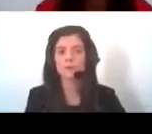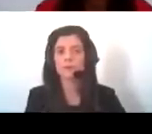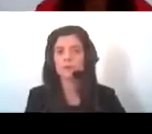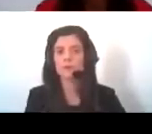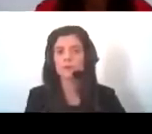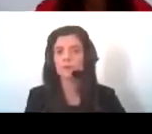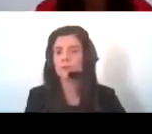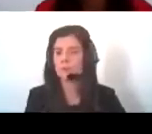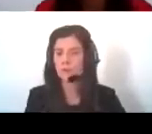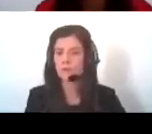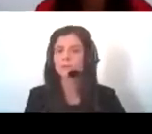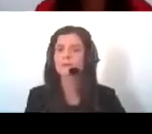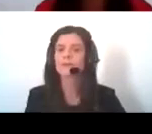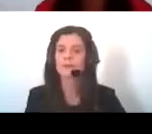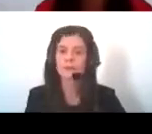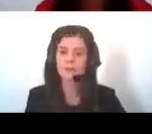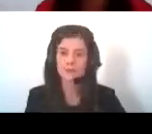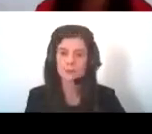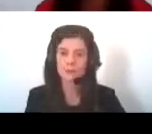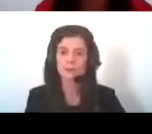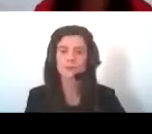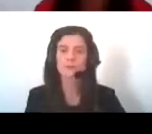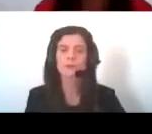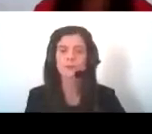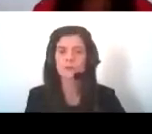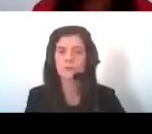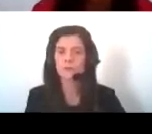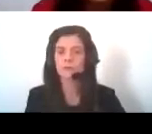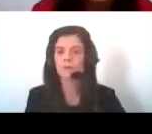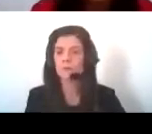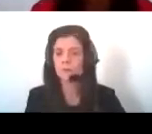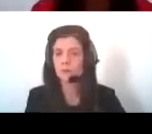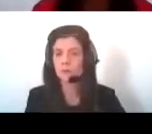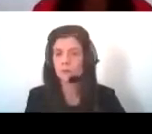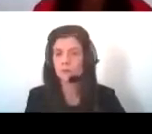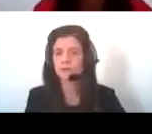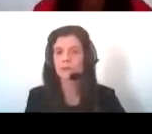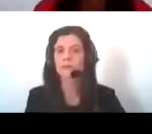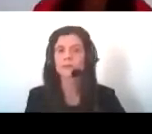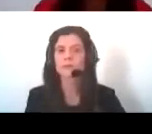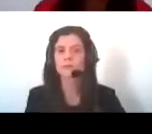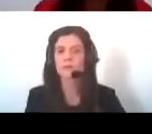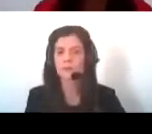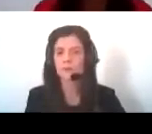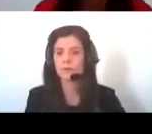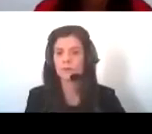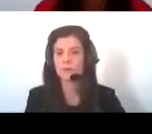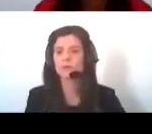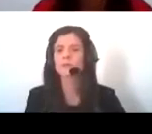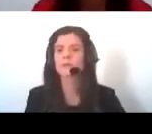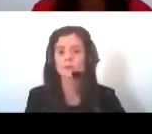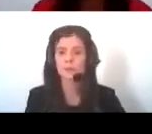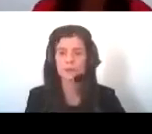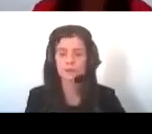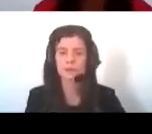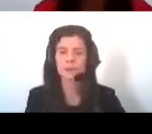e recentemente nós colocamos lá já online a integração de novos servidores, que, como eu disse anteriormente, é